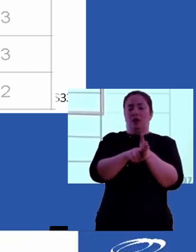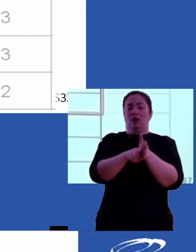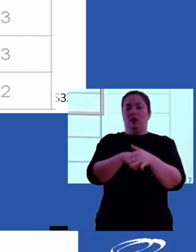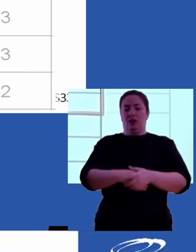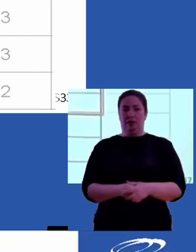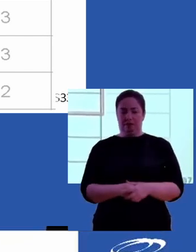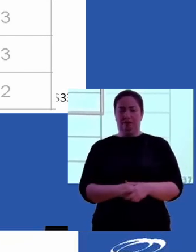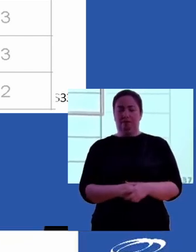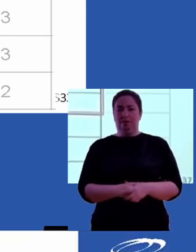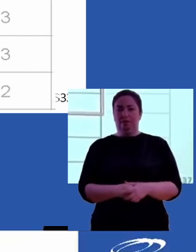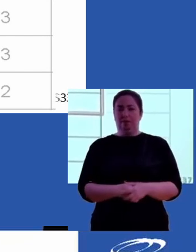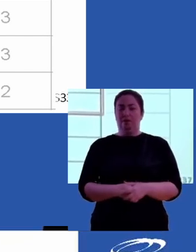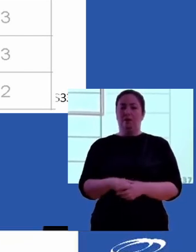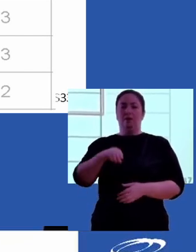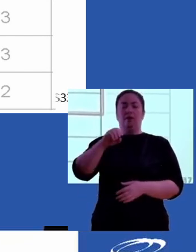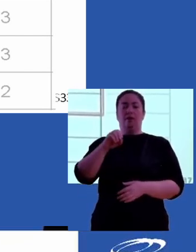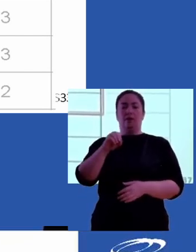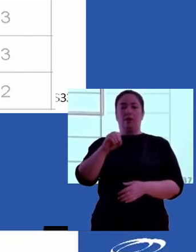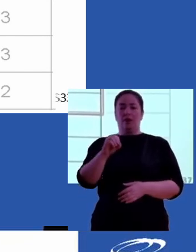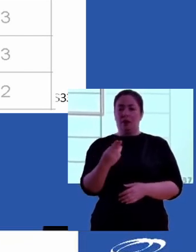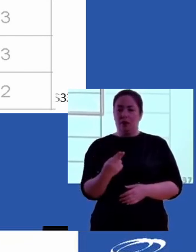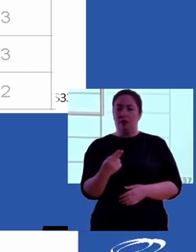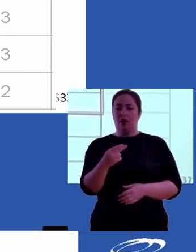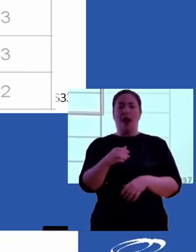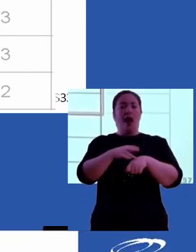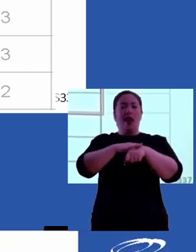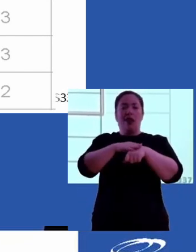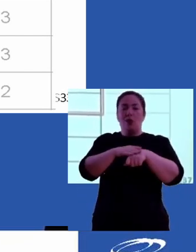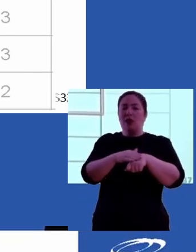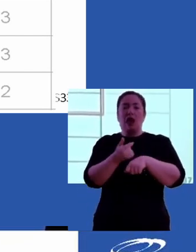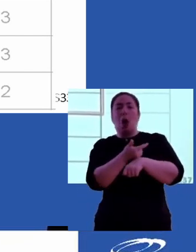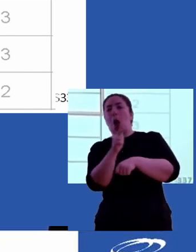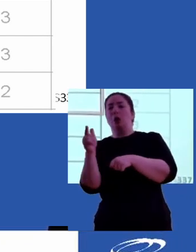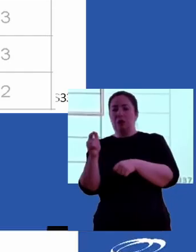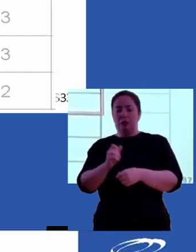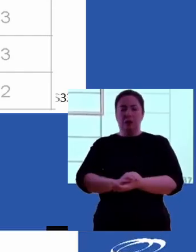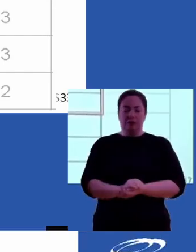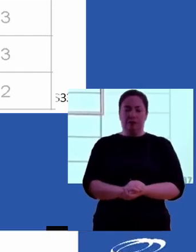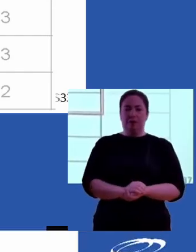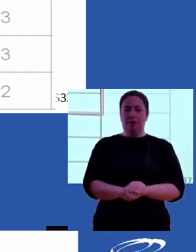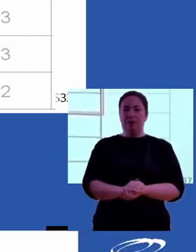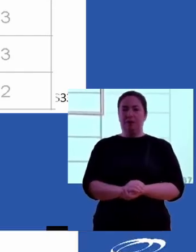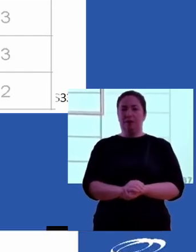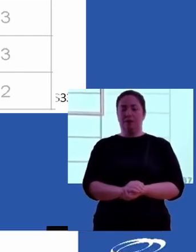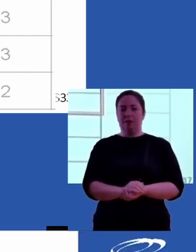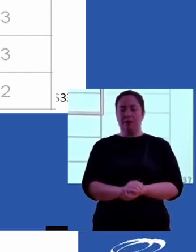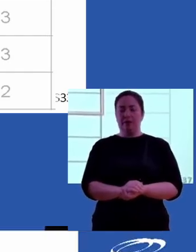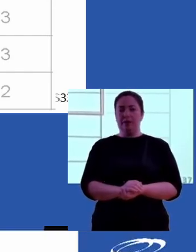um biomarcador, ou a presença da esterase leucocitária, que nada mais é do que a fitinha de IAS, então